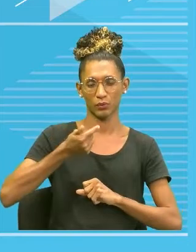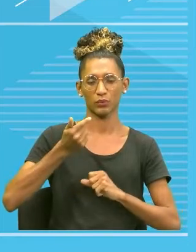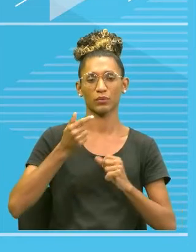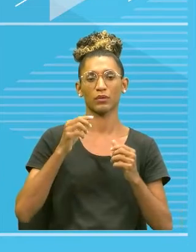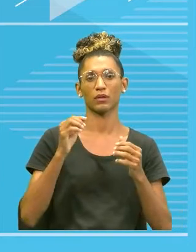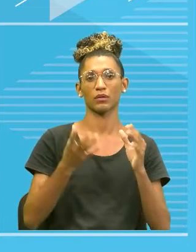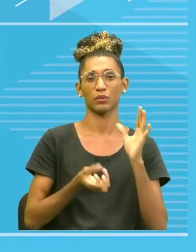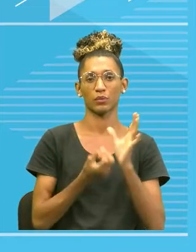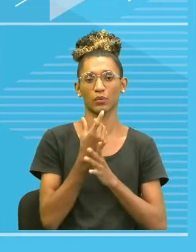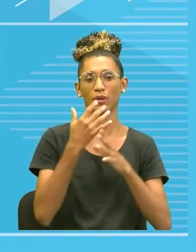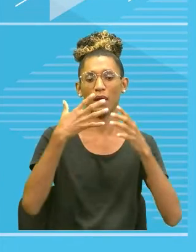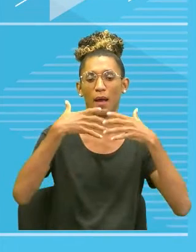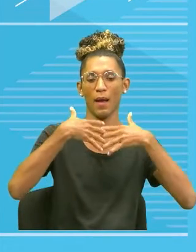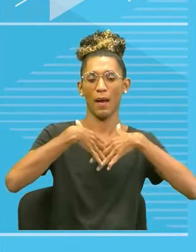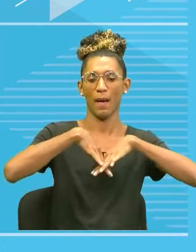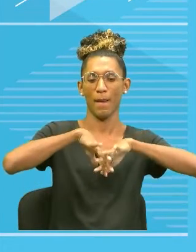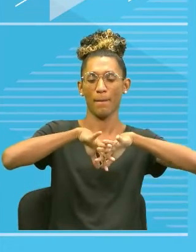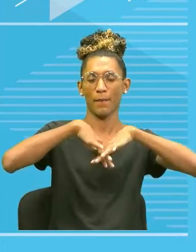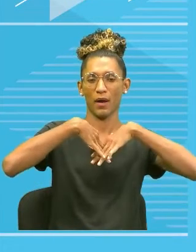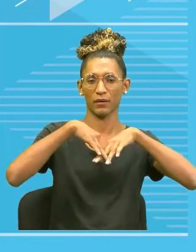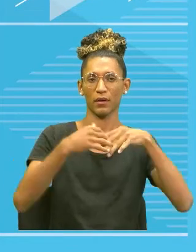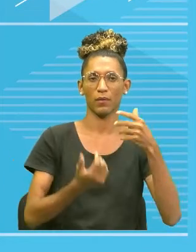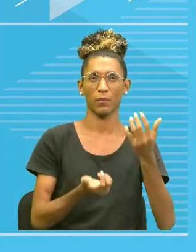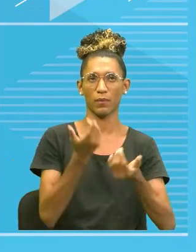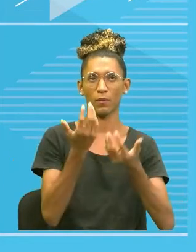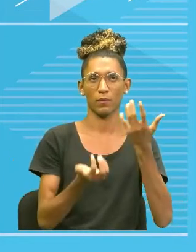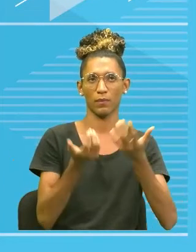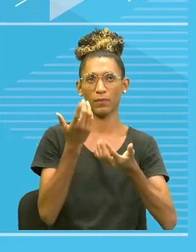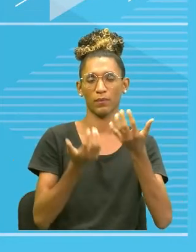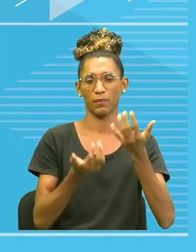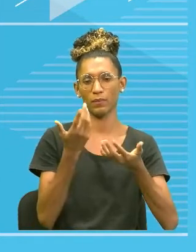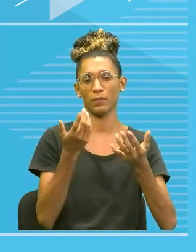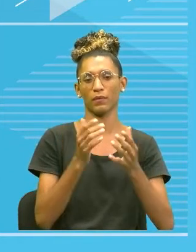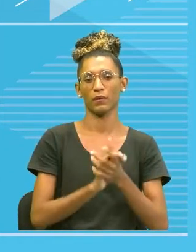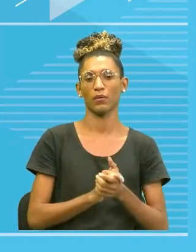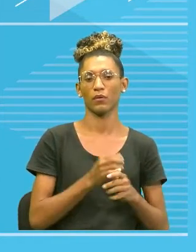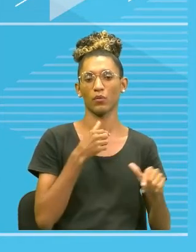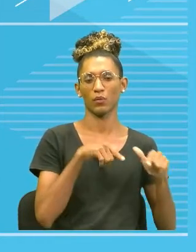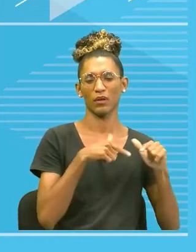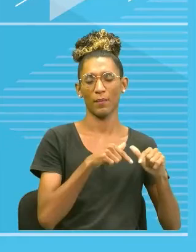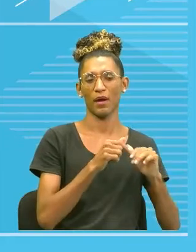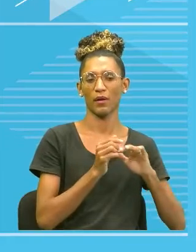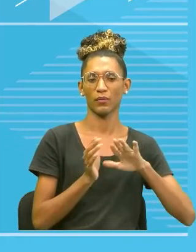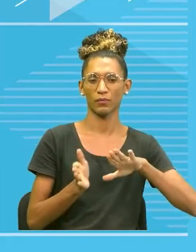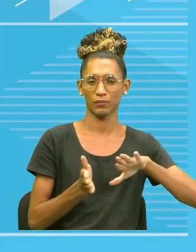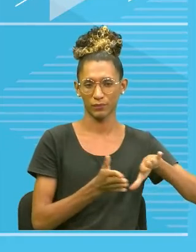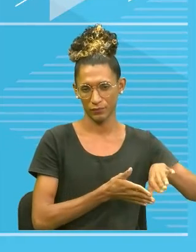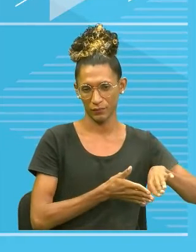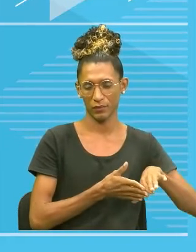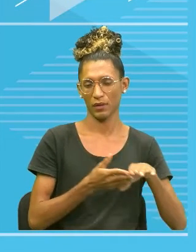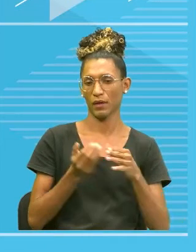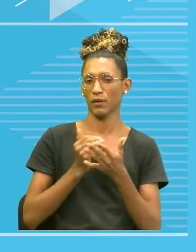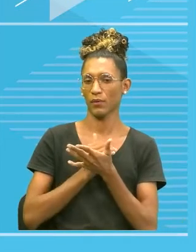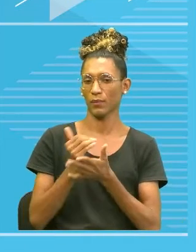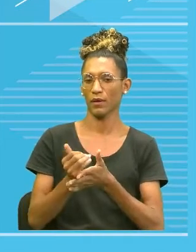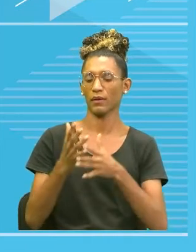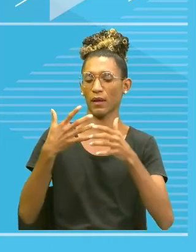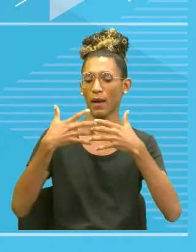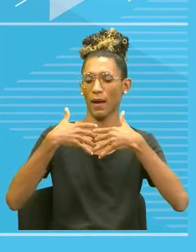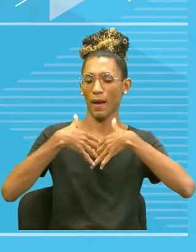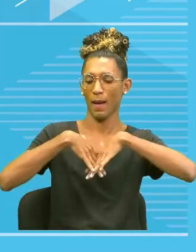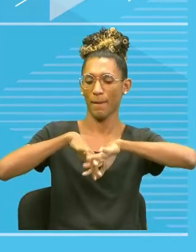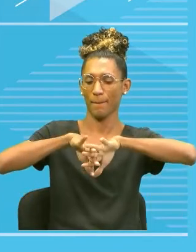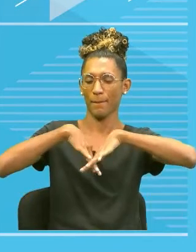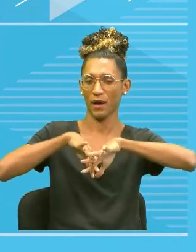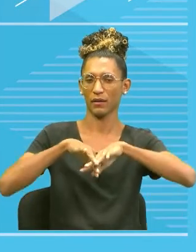a vapor. Tira aí a mão de obra mais mecanizada, né? Menos pessoas trabalhando e mais